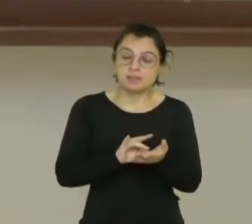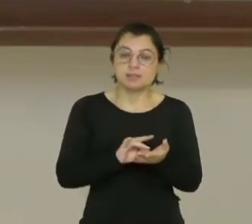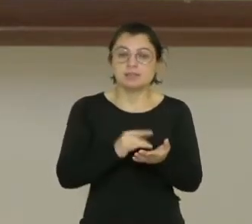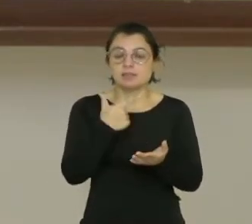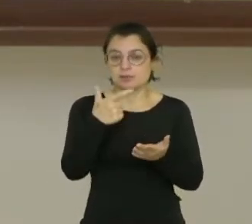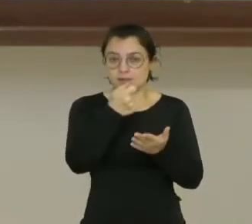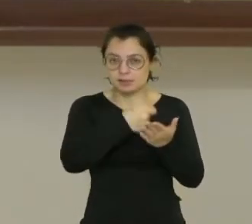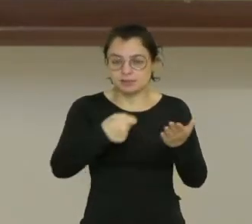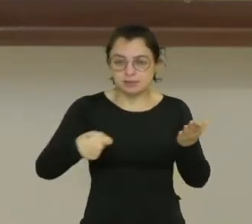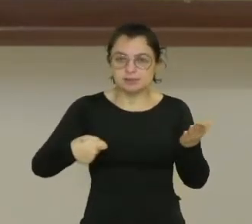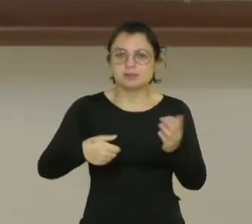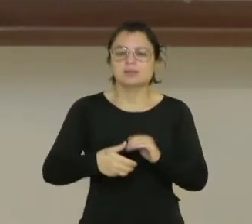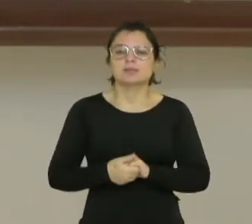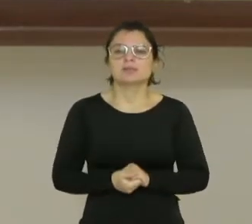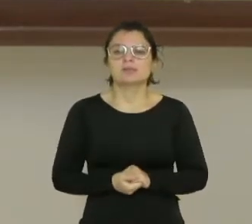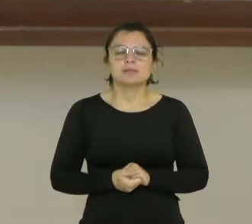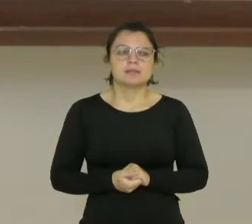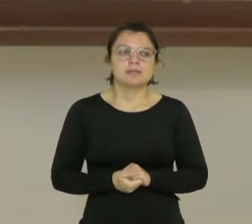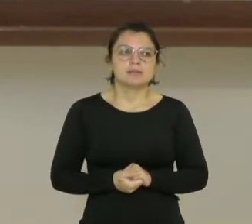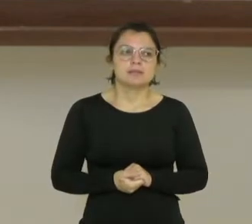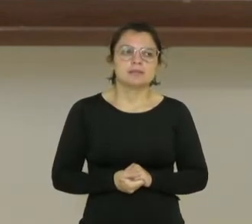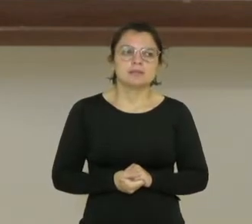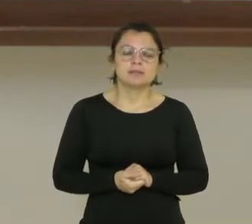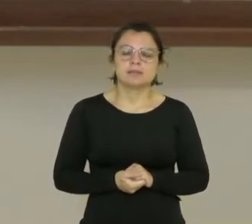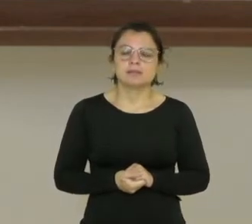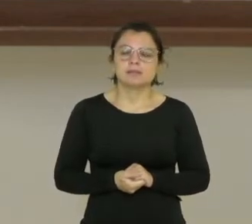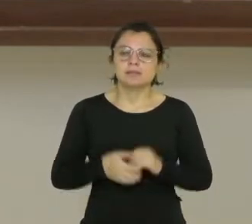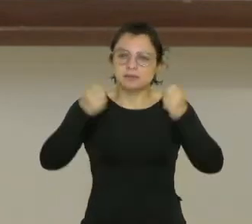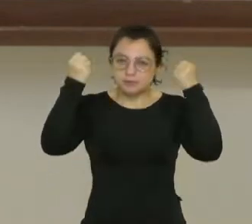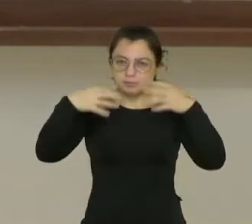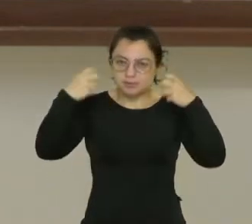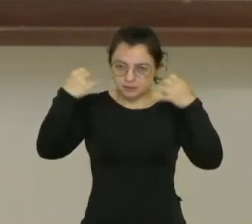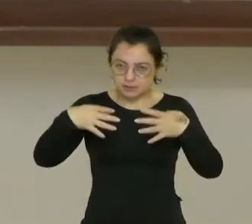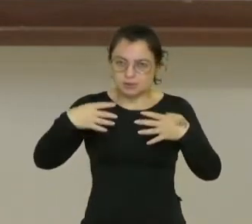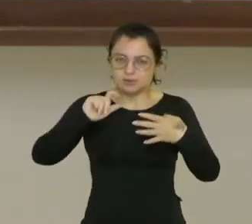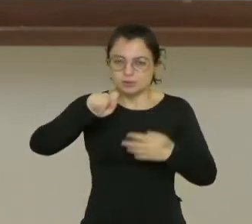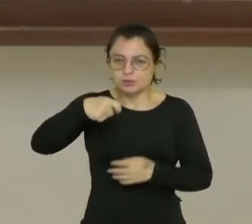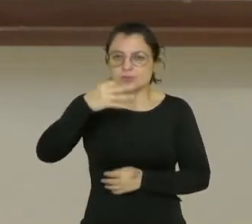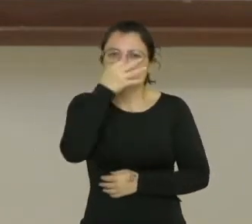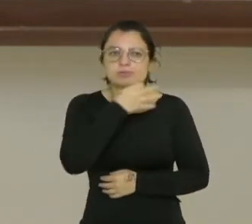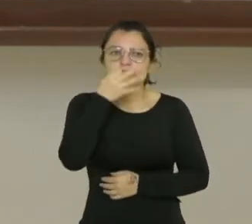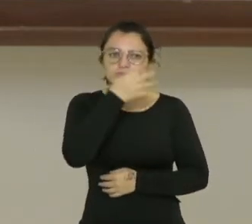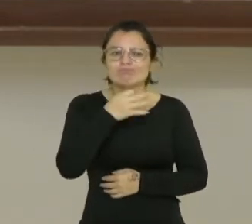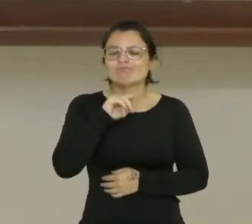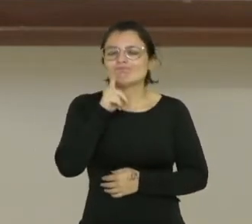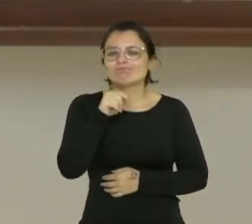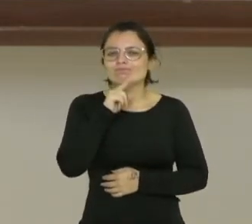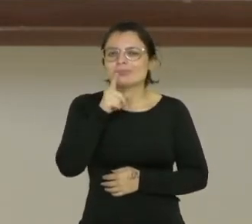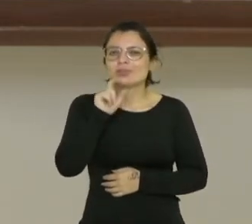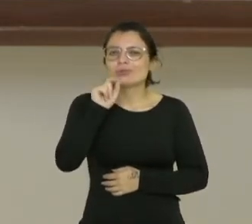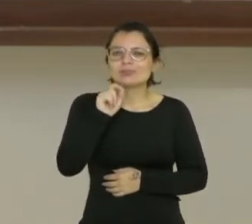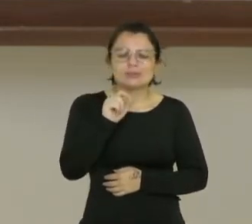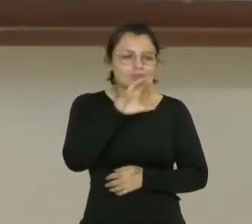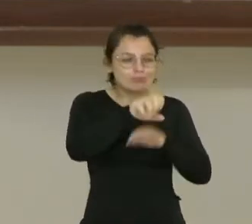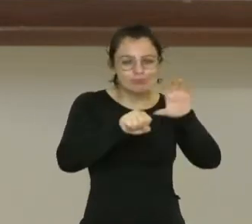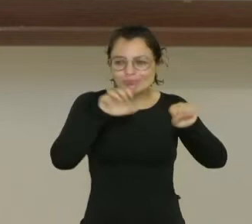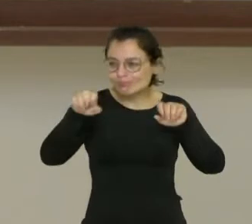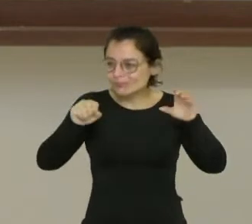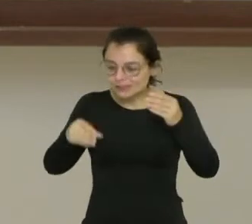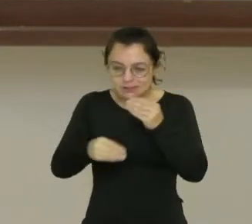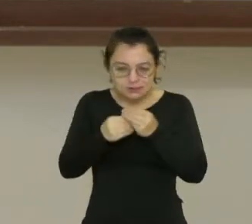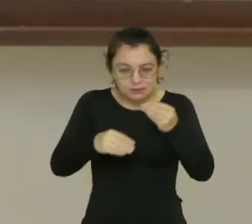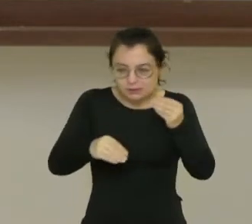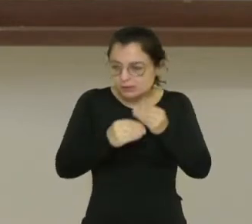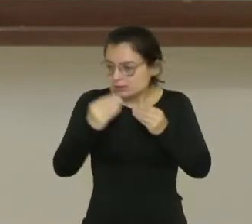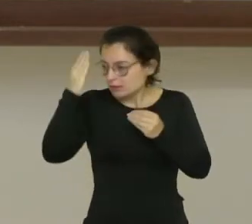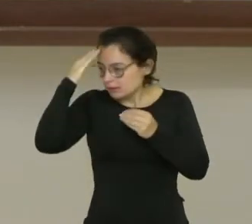escritos, né, de ser passada através da oralidade, não conseguem juntar esse quebra-cabeça, né,